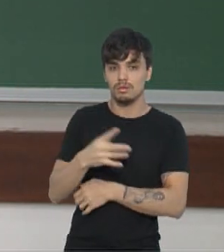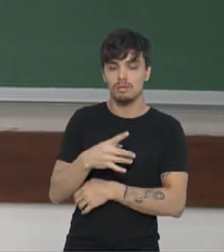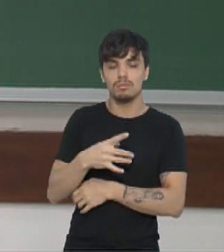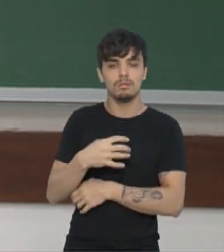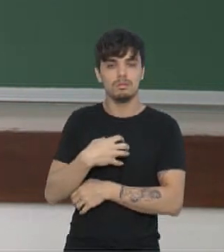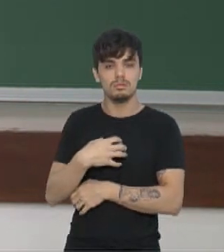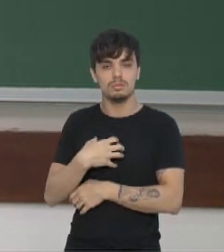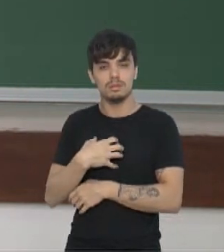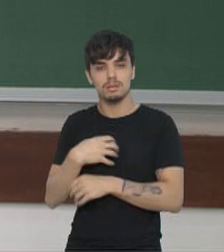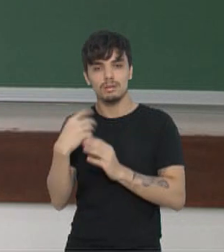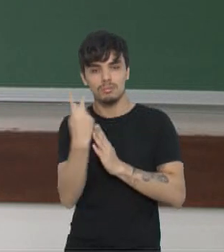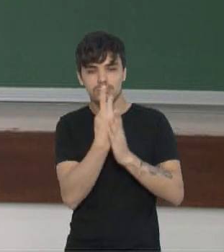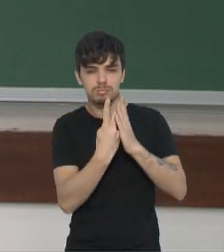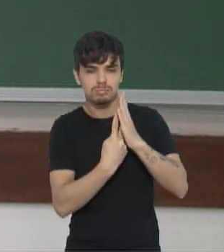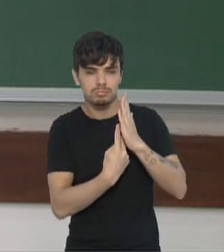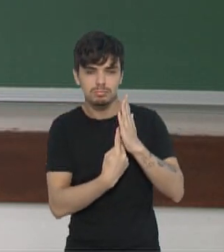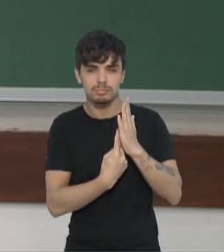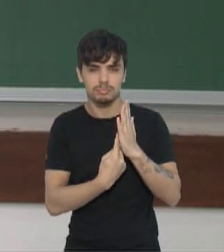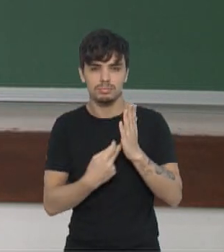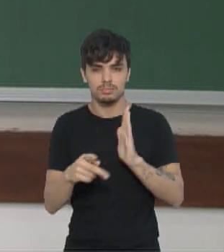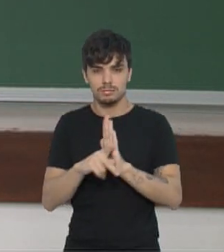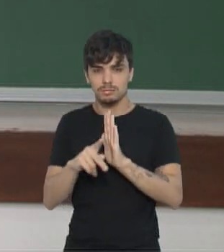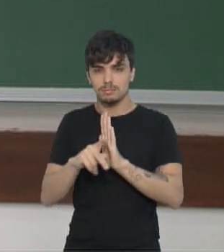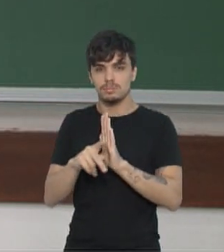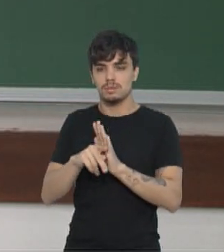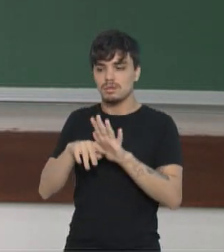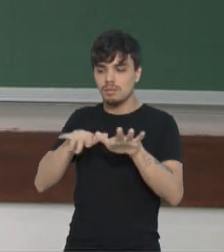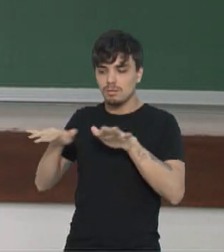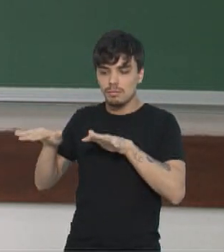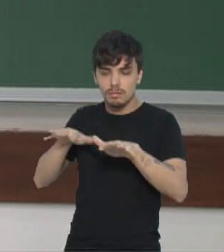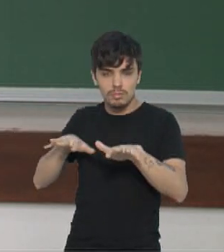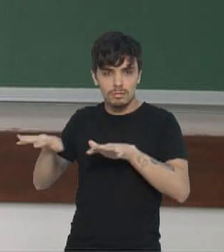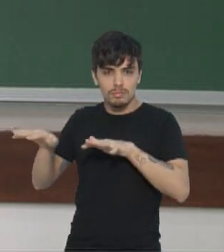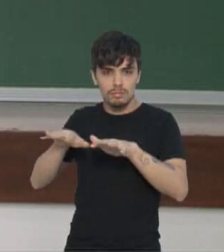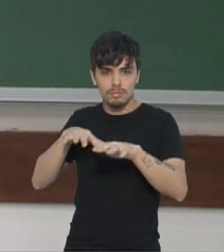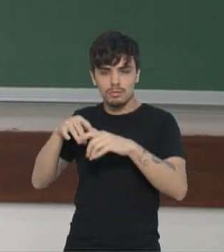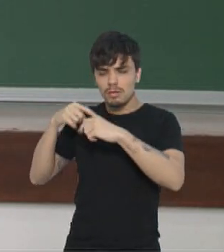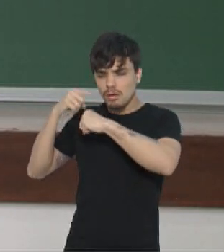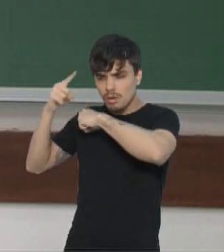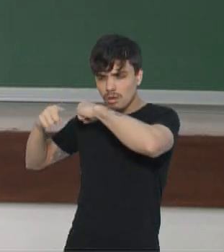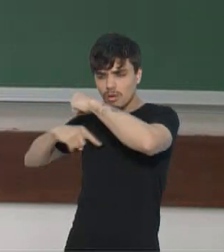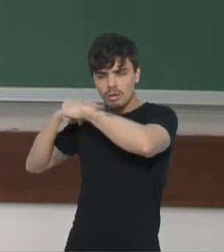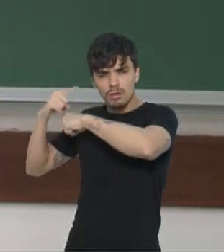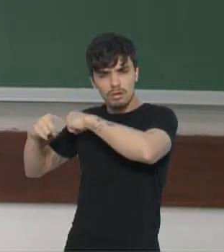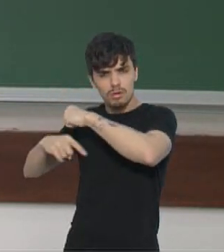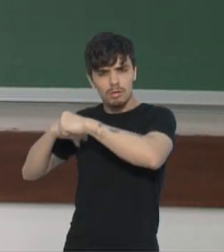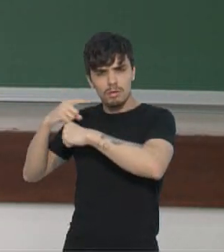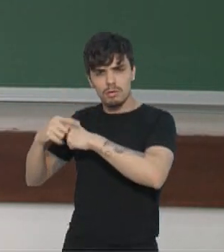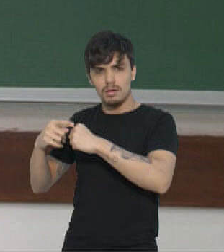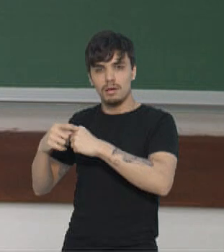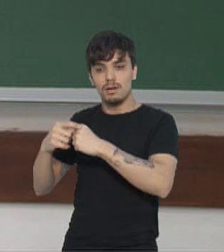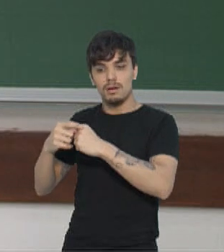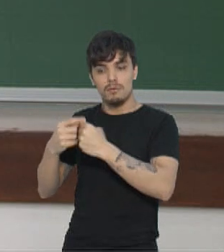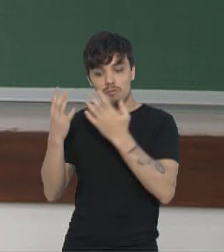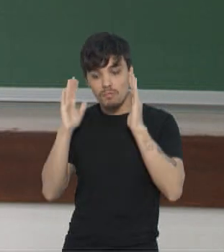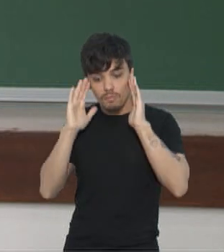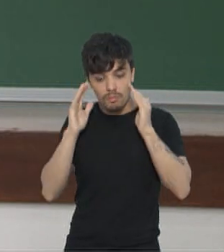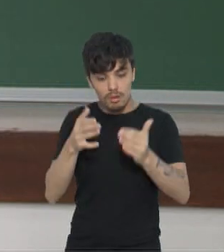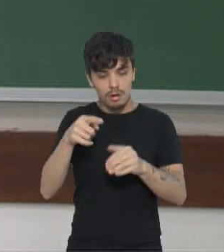de desenho do movimento dos astros, baseado mais em matemática e